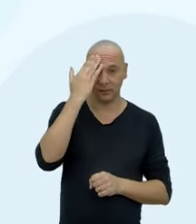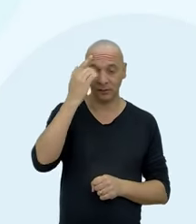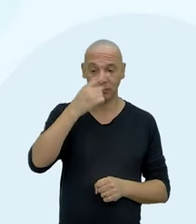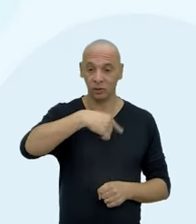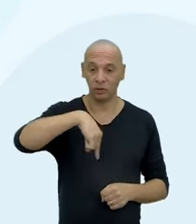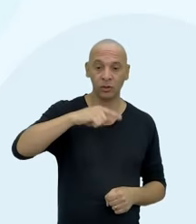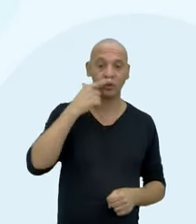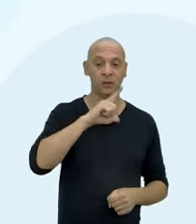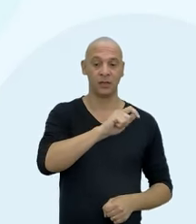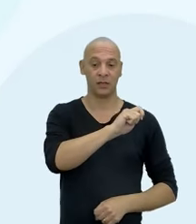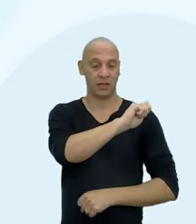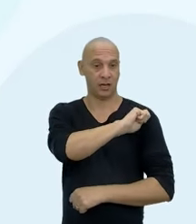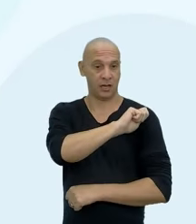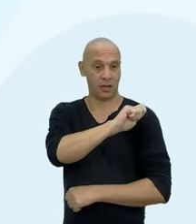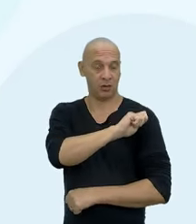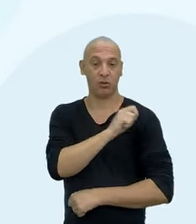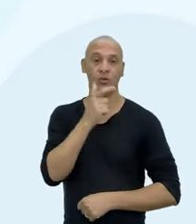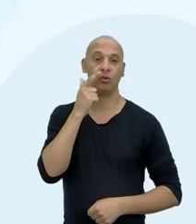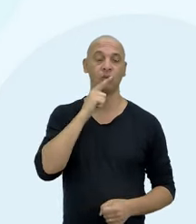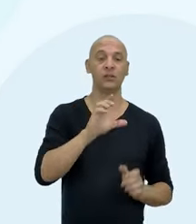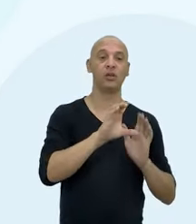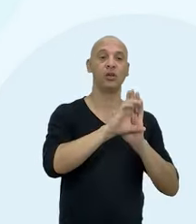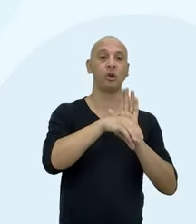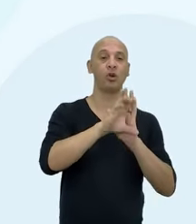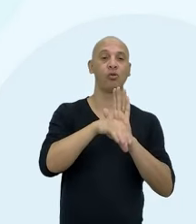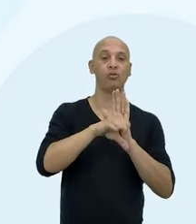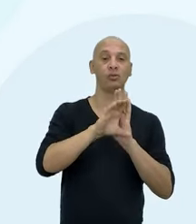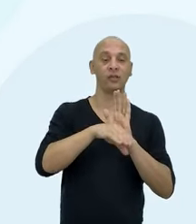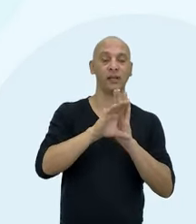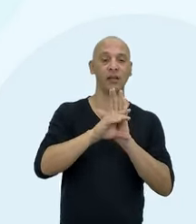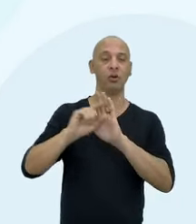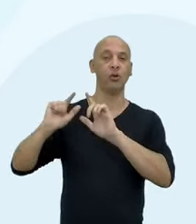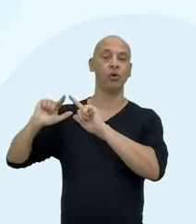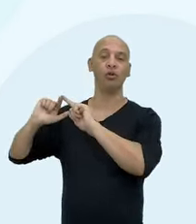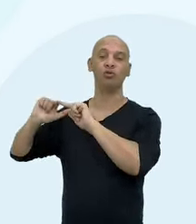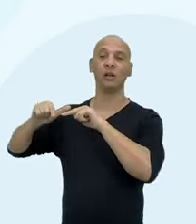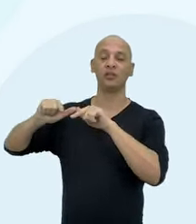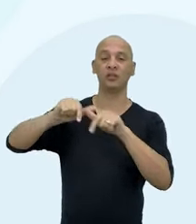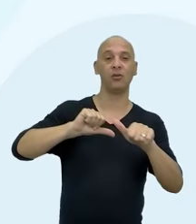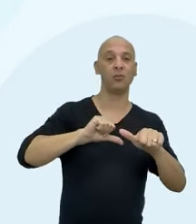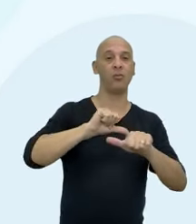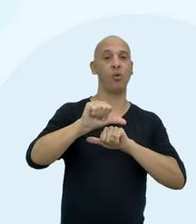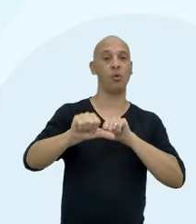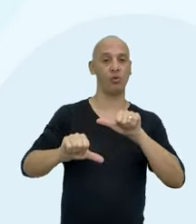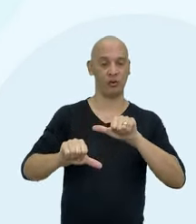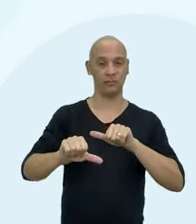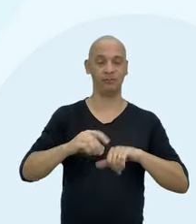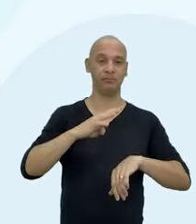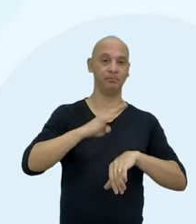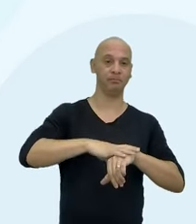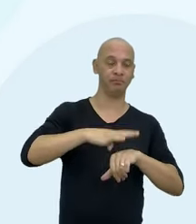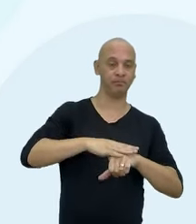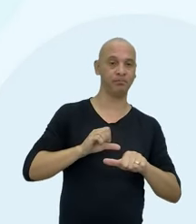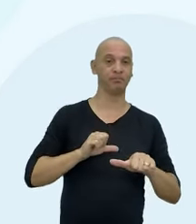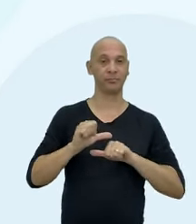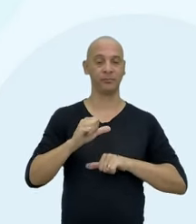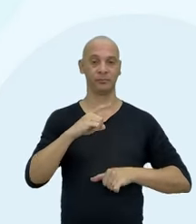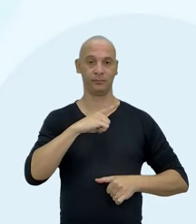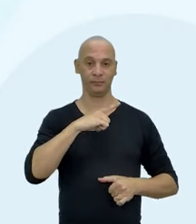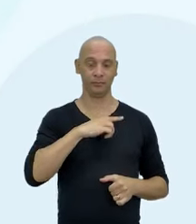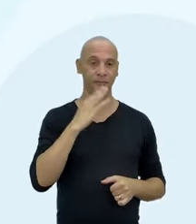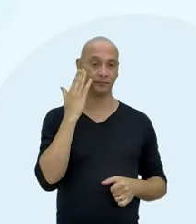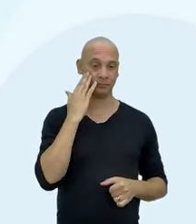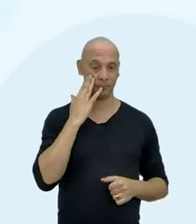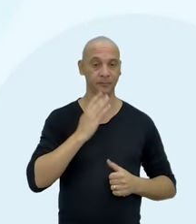libertando o aluno daqueles conceitos tradicionais ou seja daquela matemática engessada né E